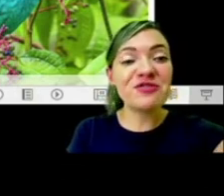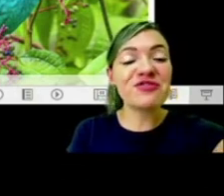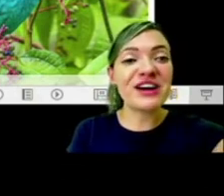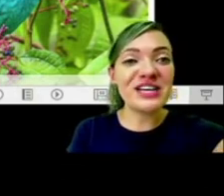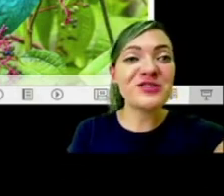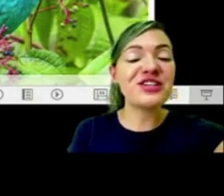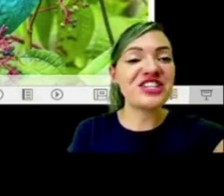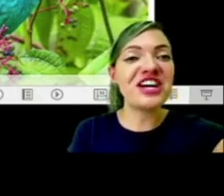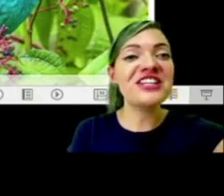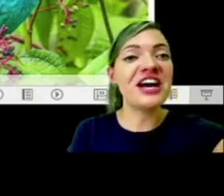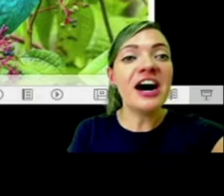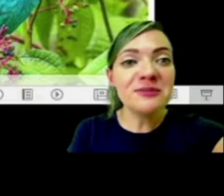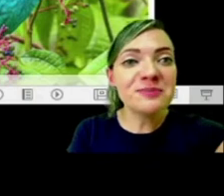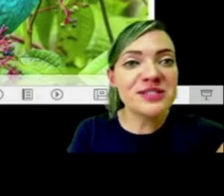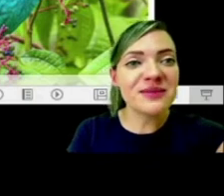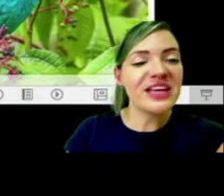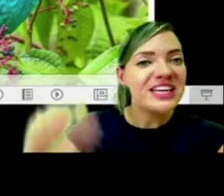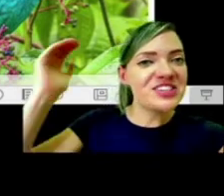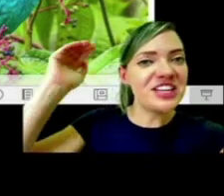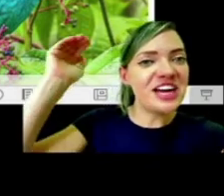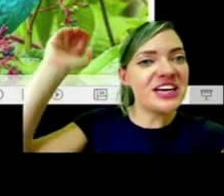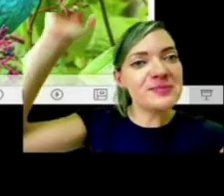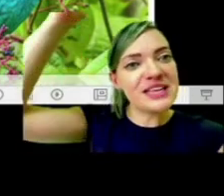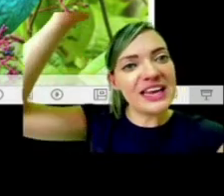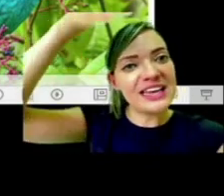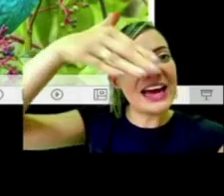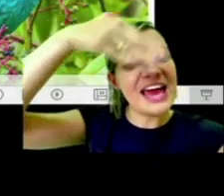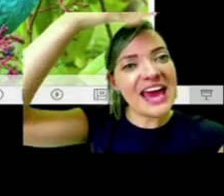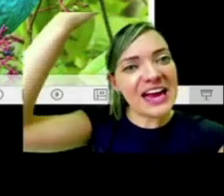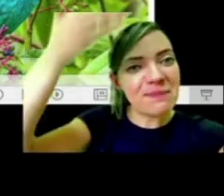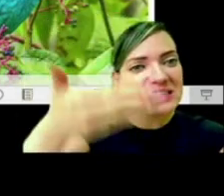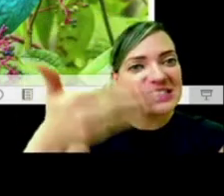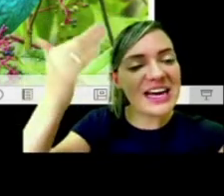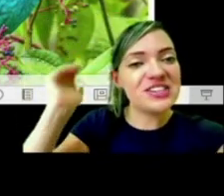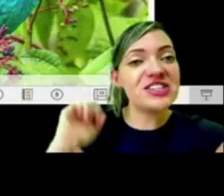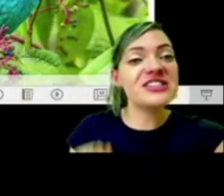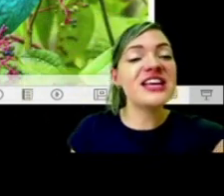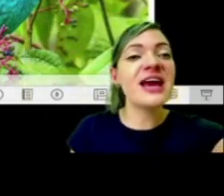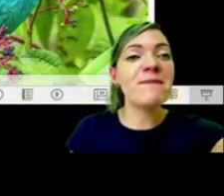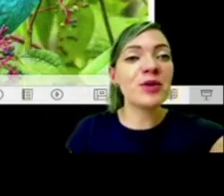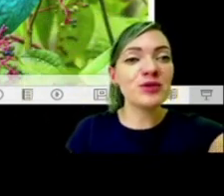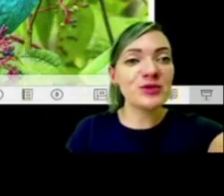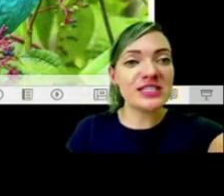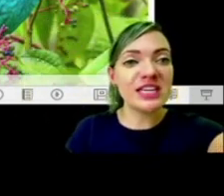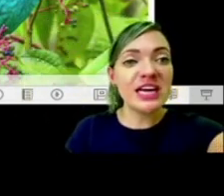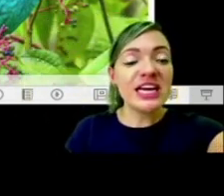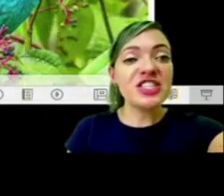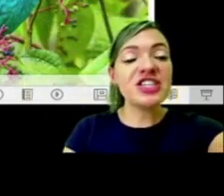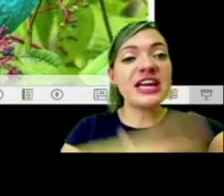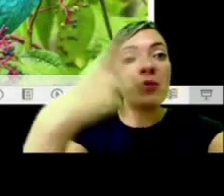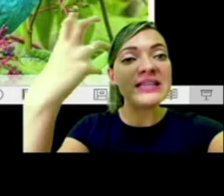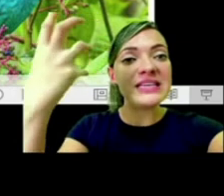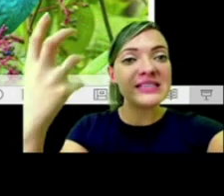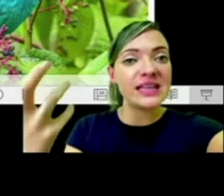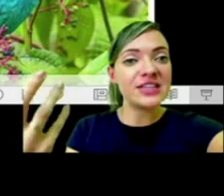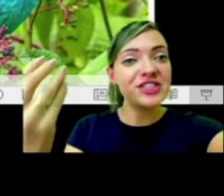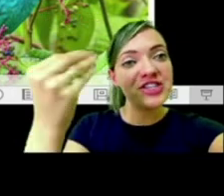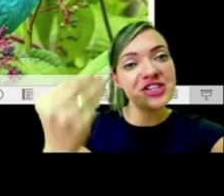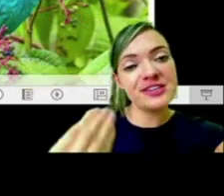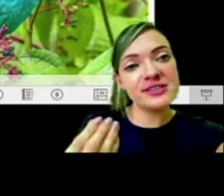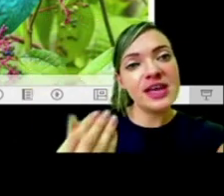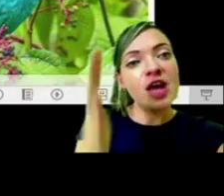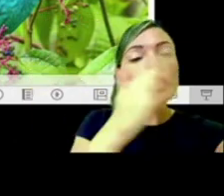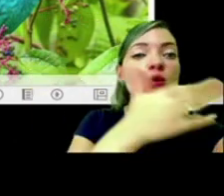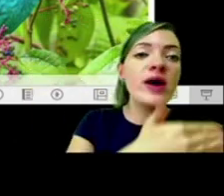ser vivo faz o China Humps. China Humps, galera, é a capacidade de se reproduzir, de gerar uma